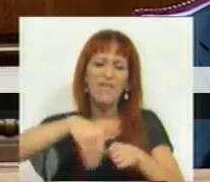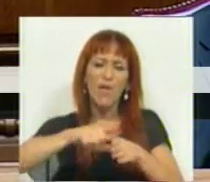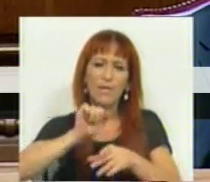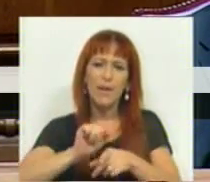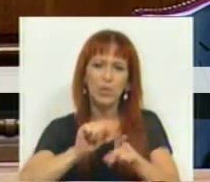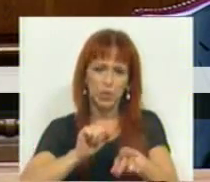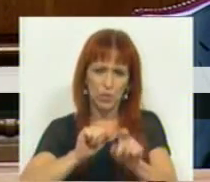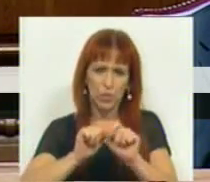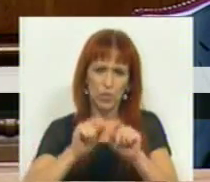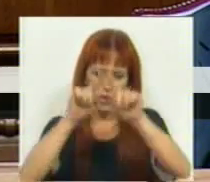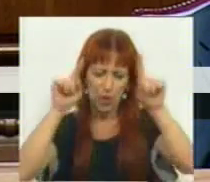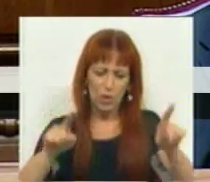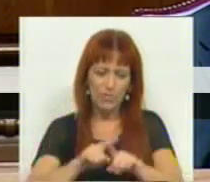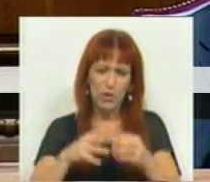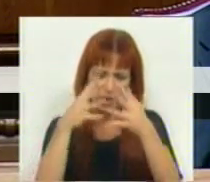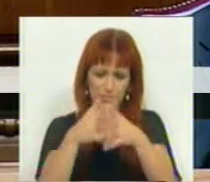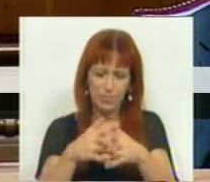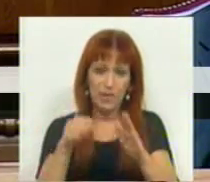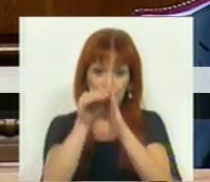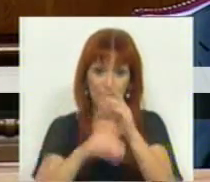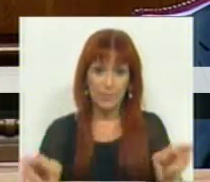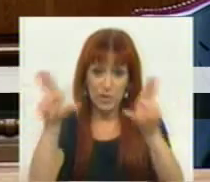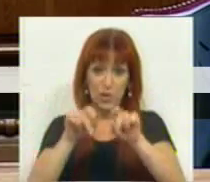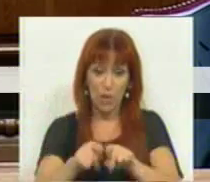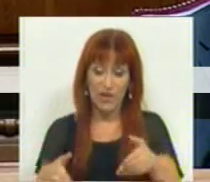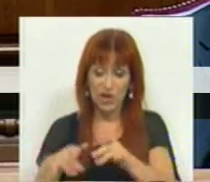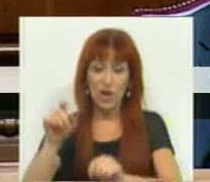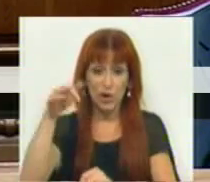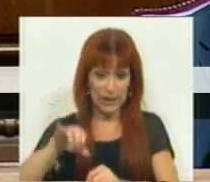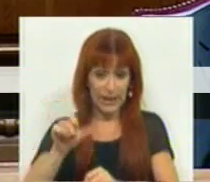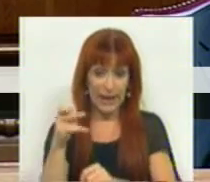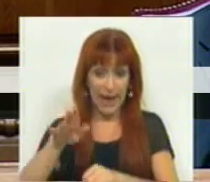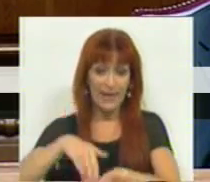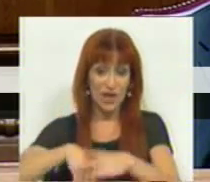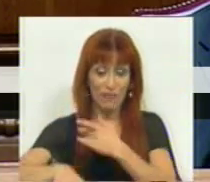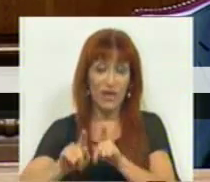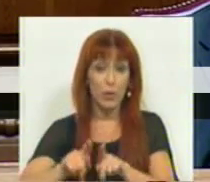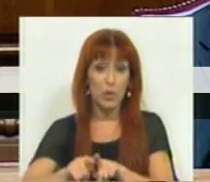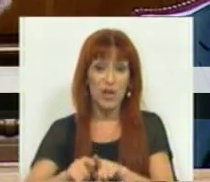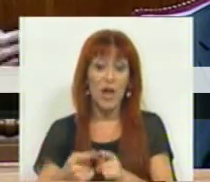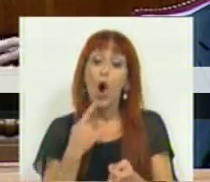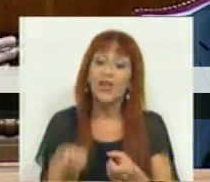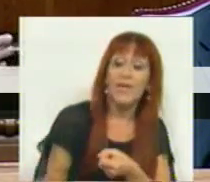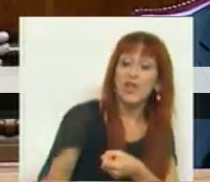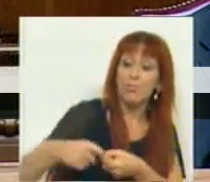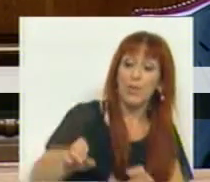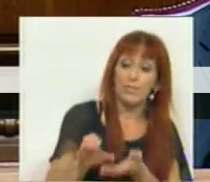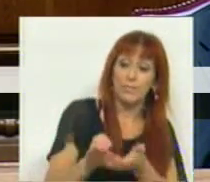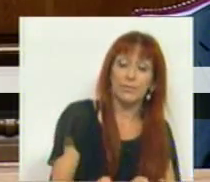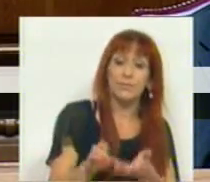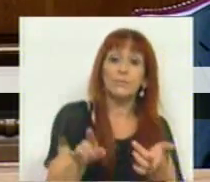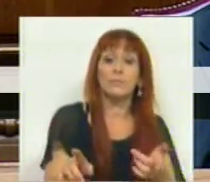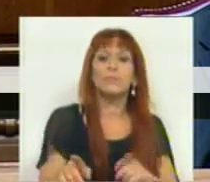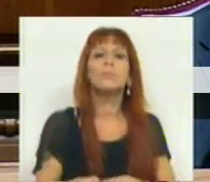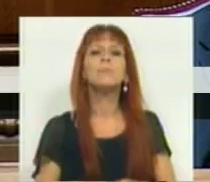envolvimento no quadro da reprogramação estratégica do CRAN, que já foi efetuada para reafetação